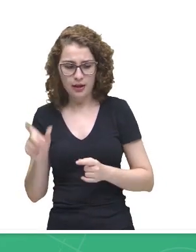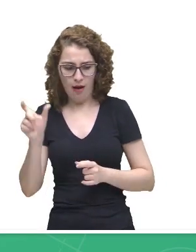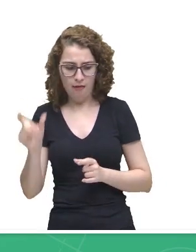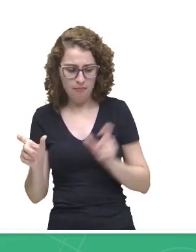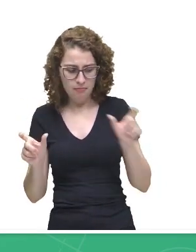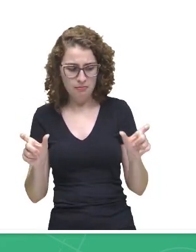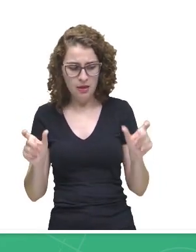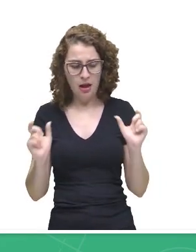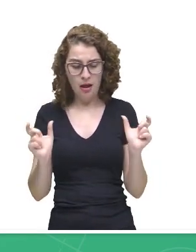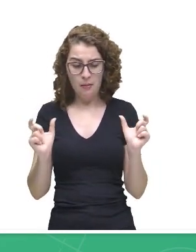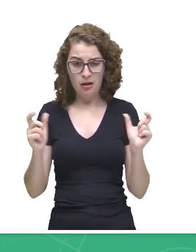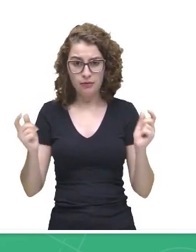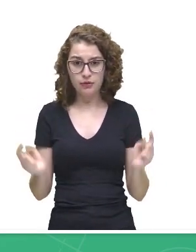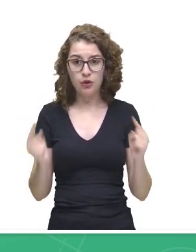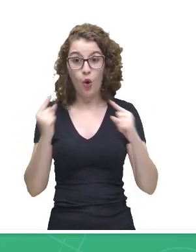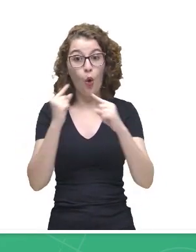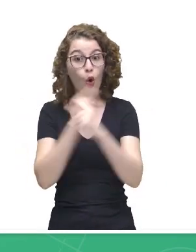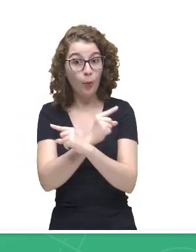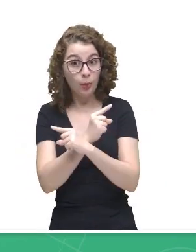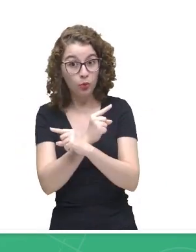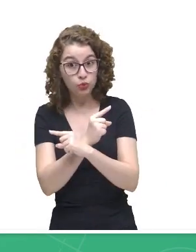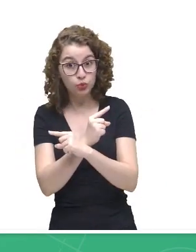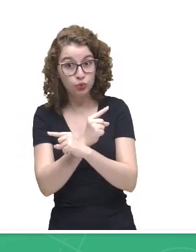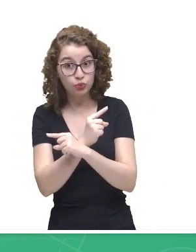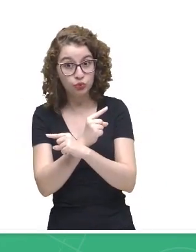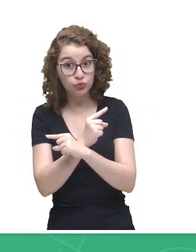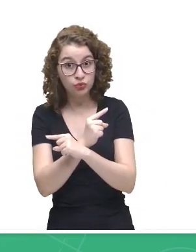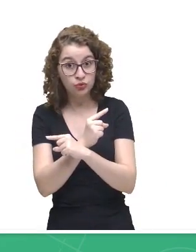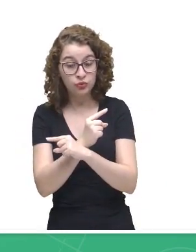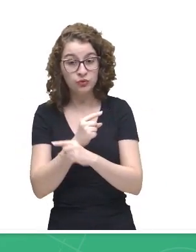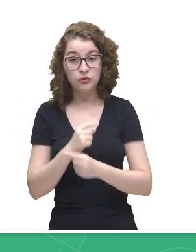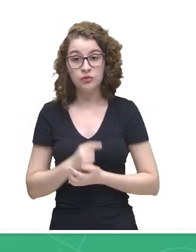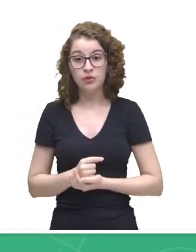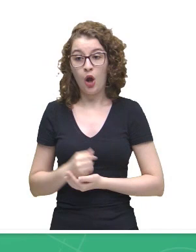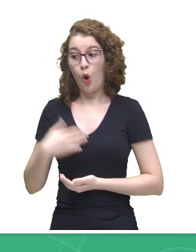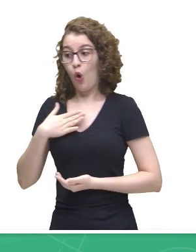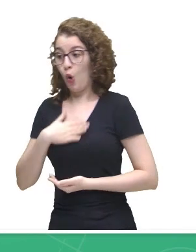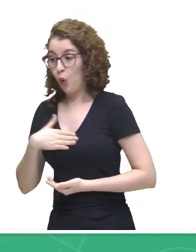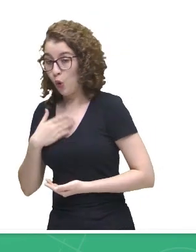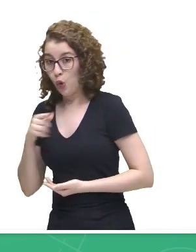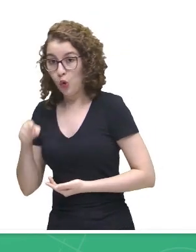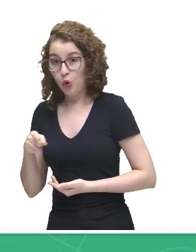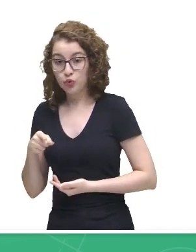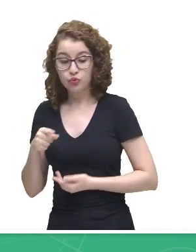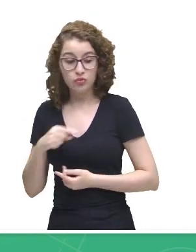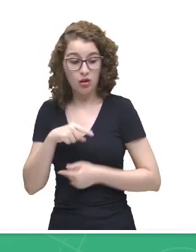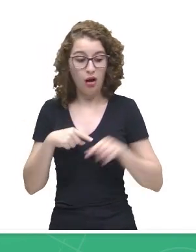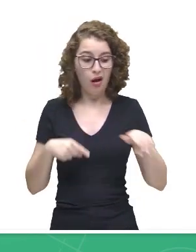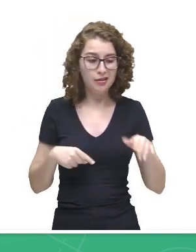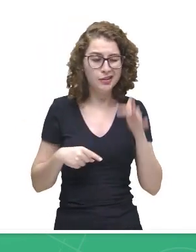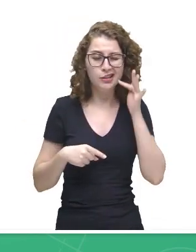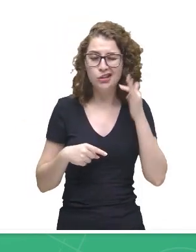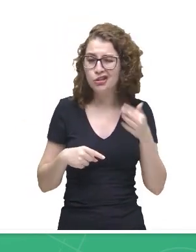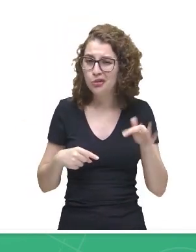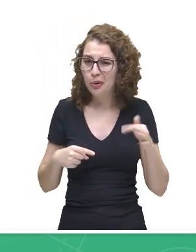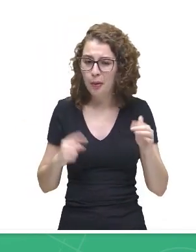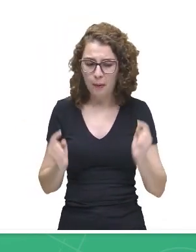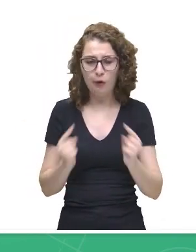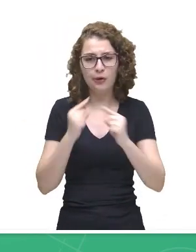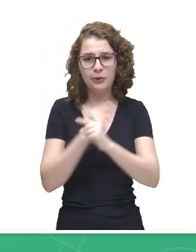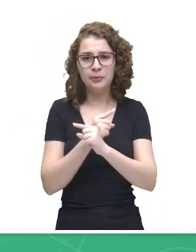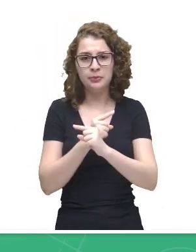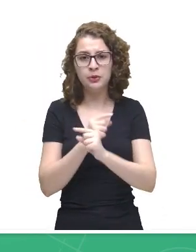opostas. Eu falo uma coisa, depois dou uma ideia contrária do que eu acabei de falar. E as conjunções que você pode